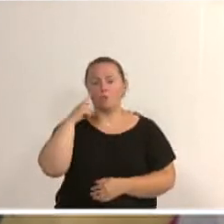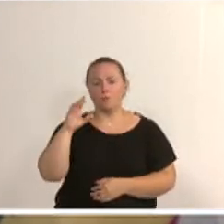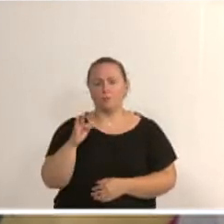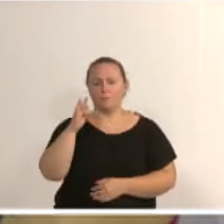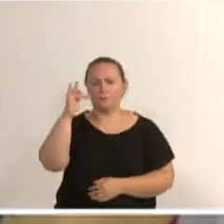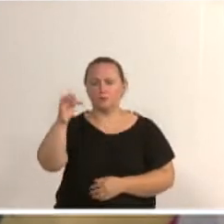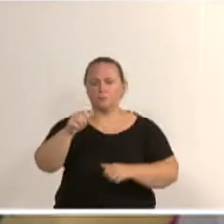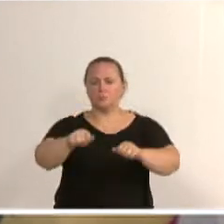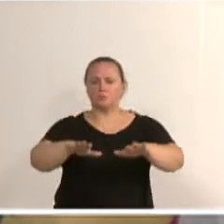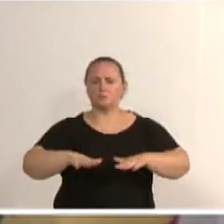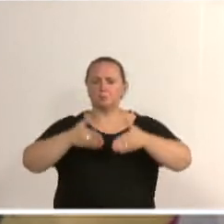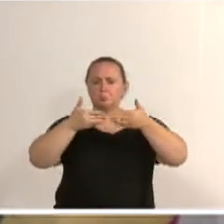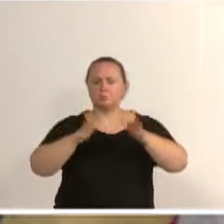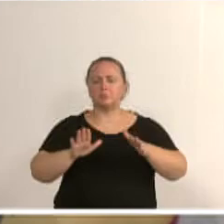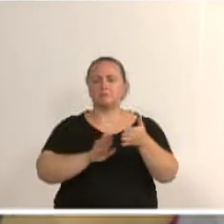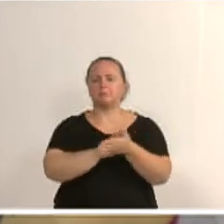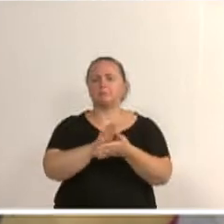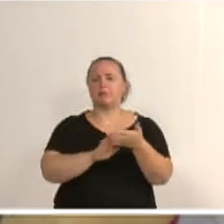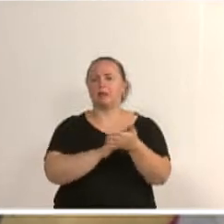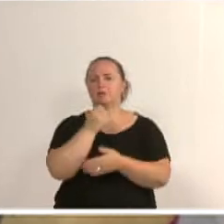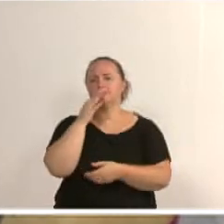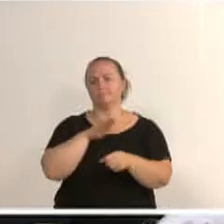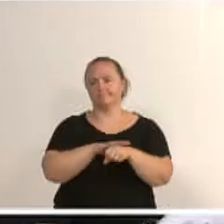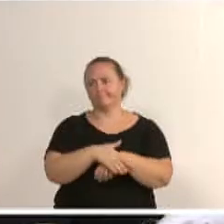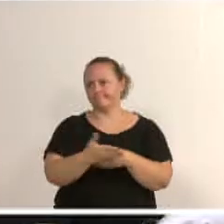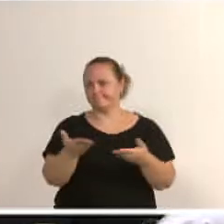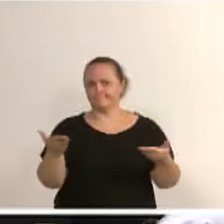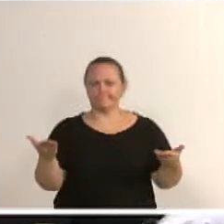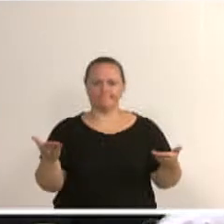participando aqui conosco. Boa noite.